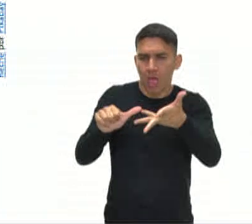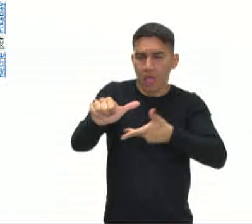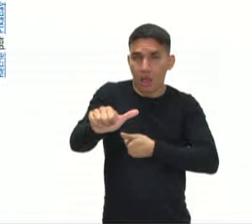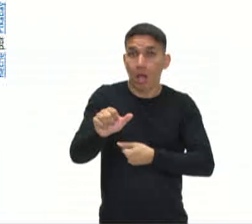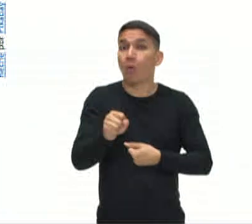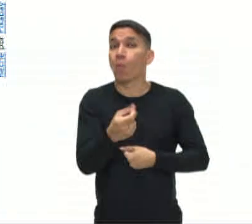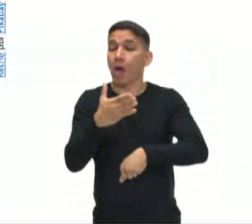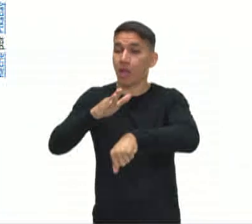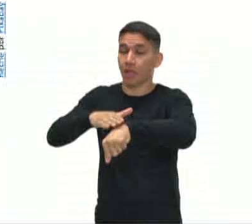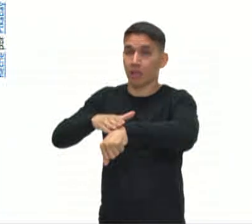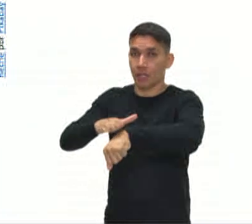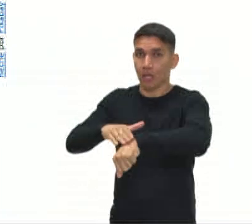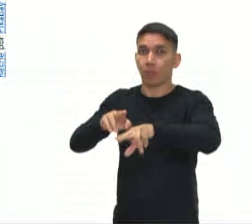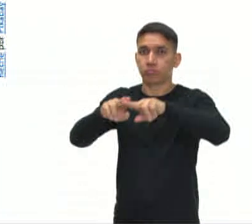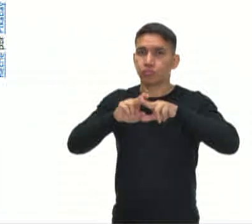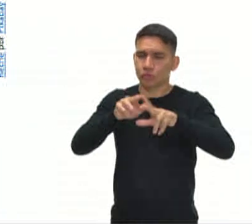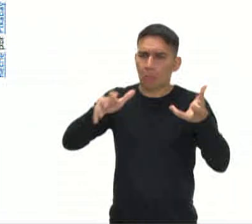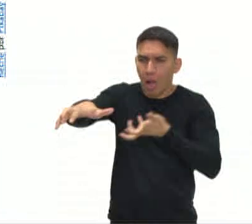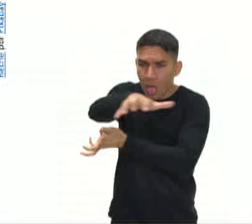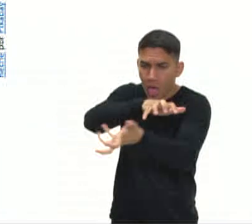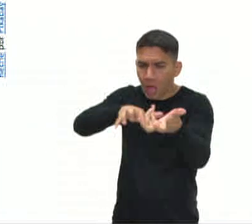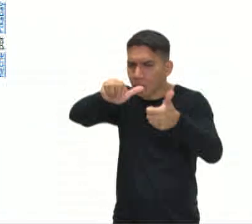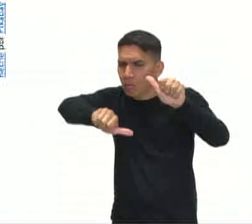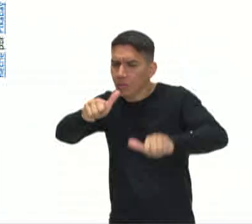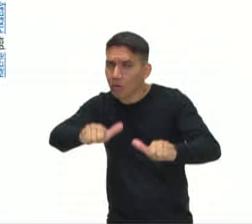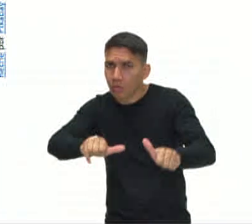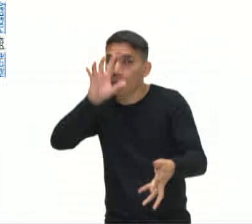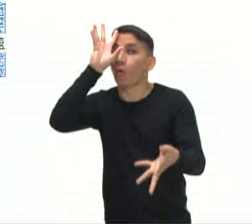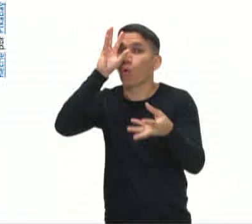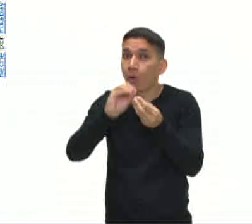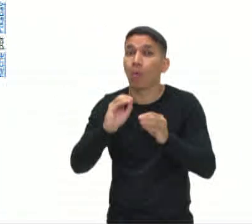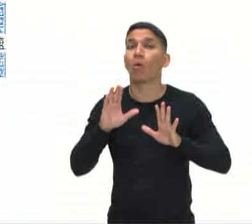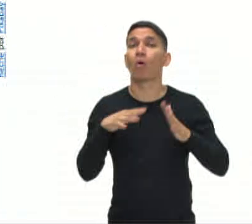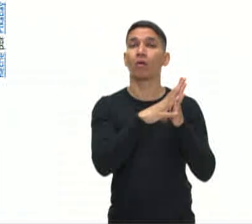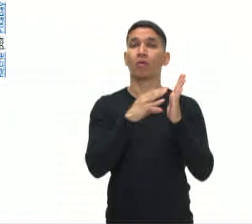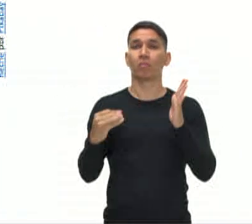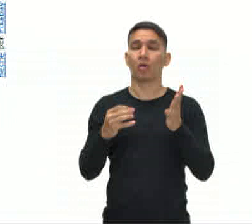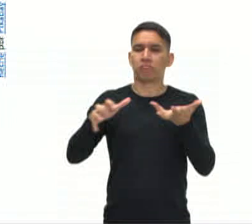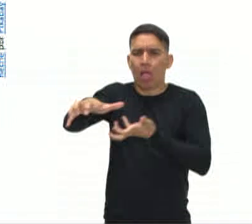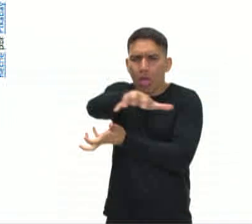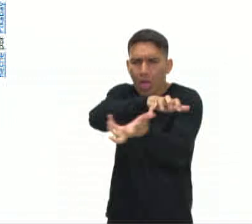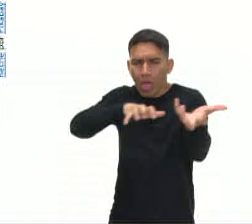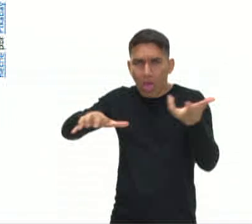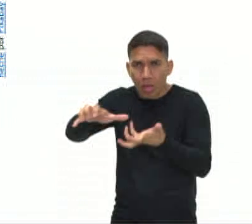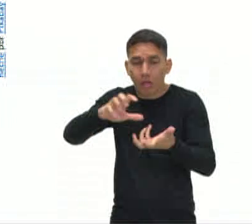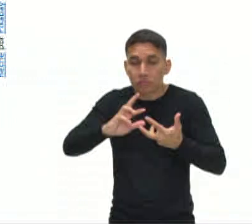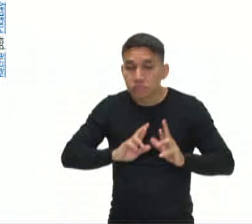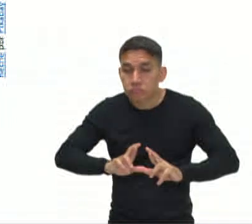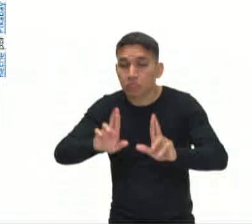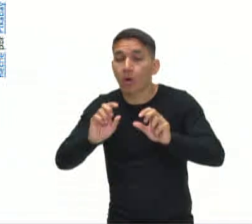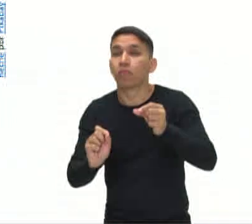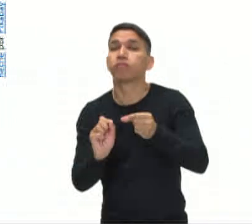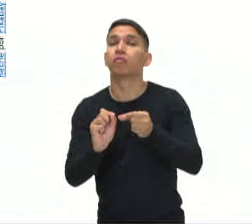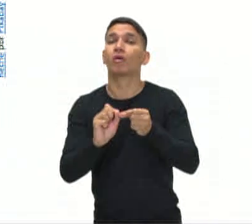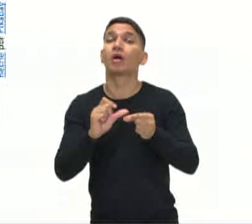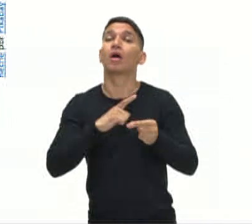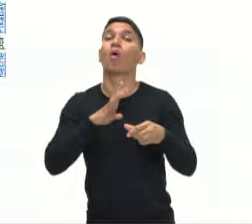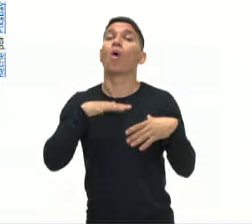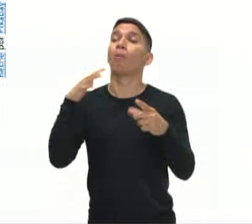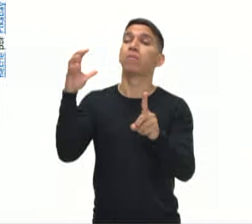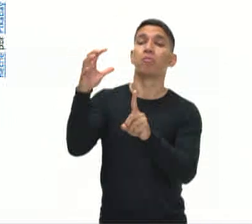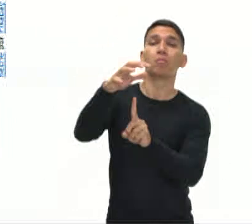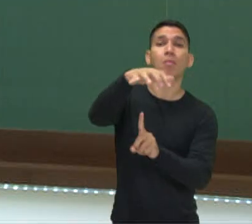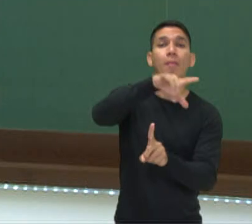cinética química, busca compreender os modelos de reações, identificar como funcionam e os fatores que interferem no